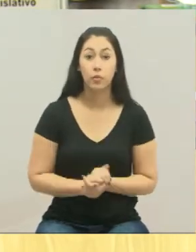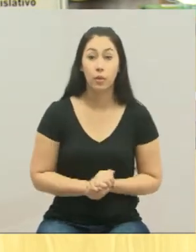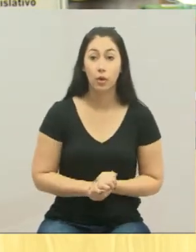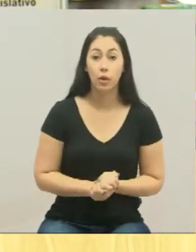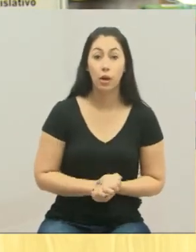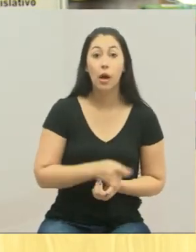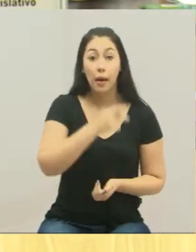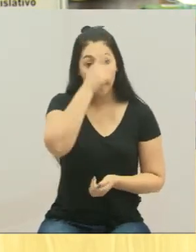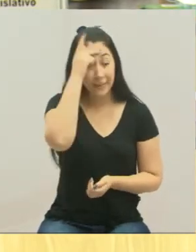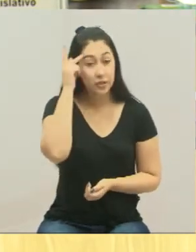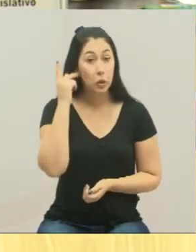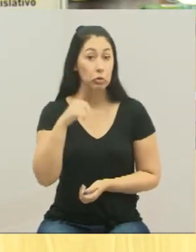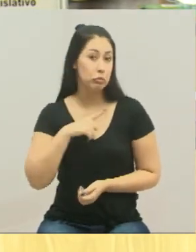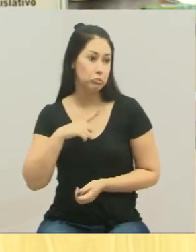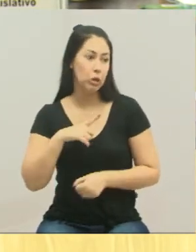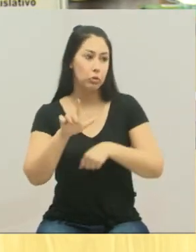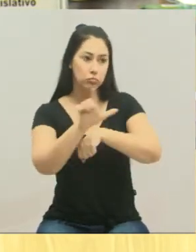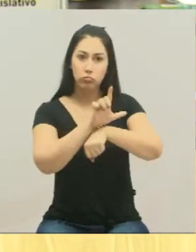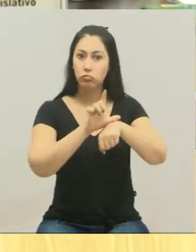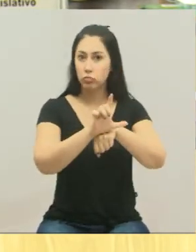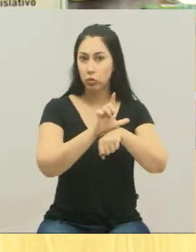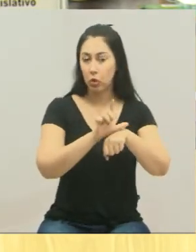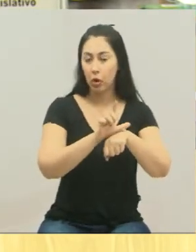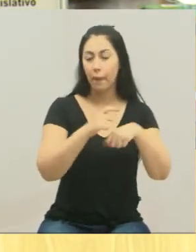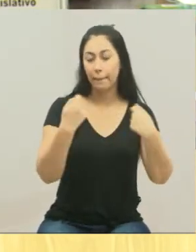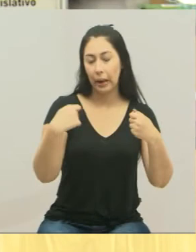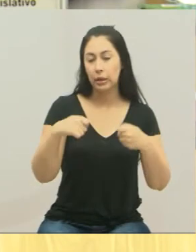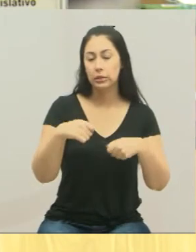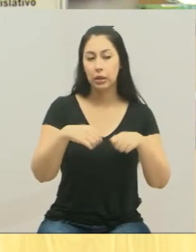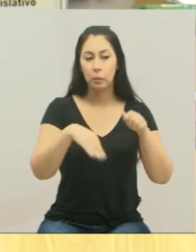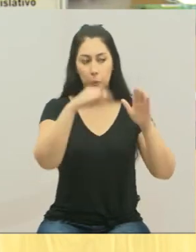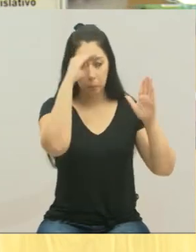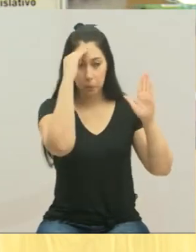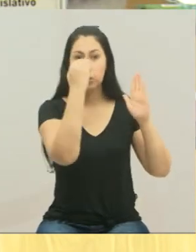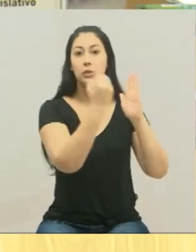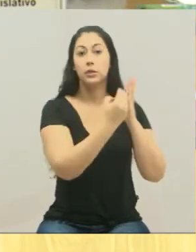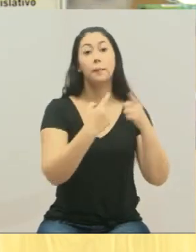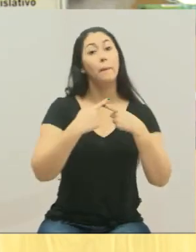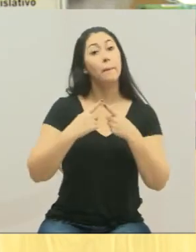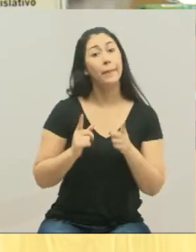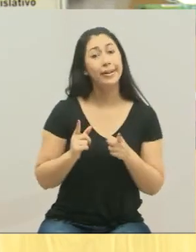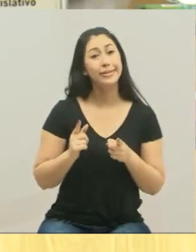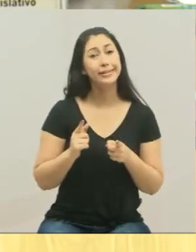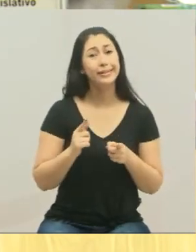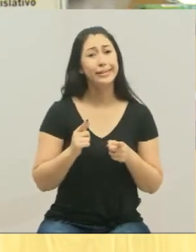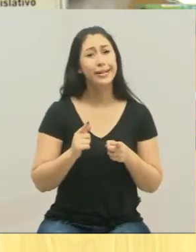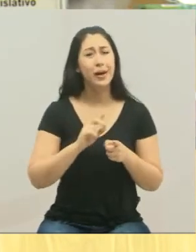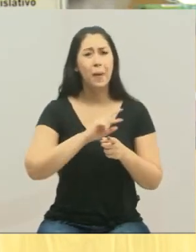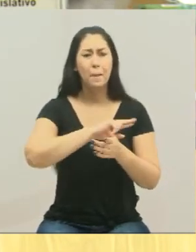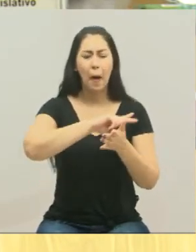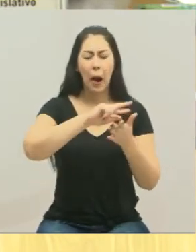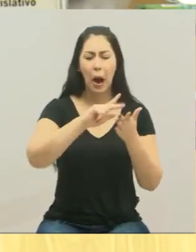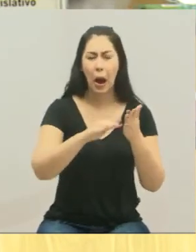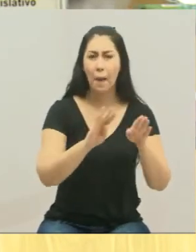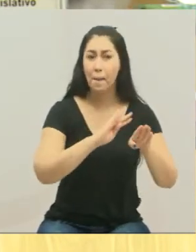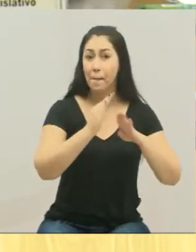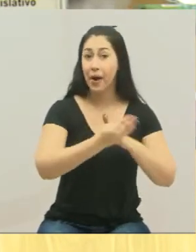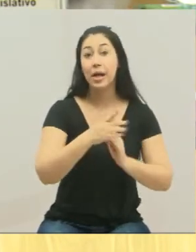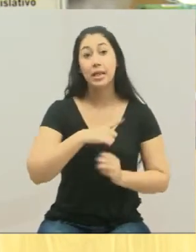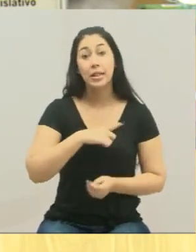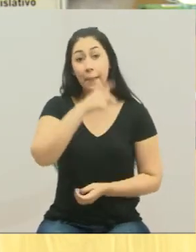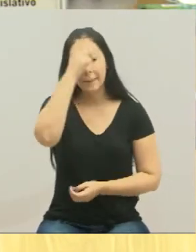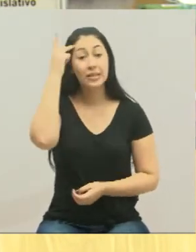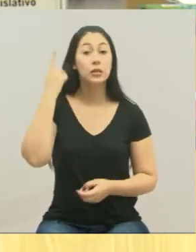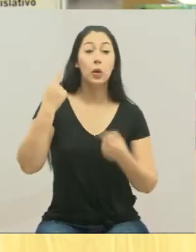imóvel nesta urbe. Considerando que nos mais de 150 bairros da cidade há um número elevado de reclamações de